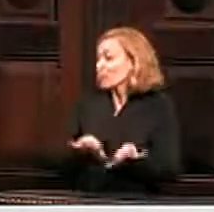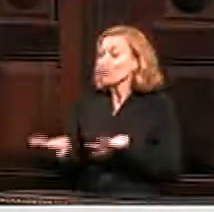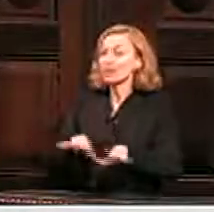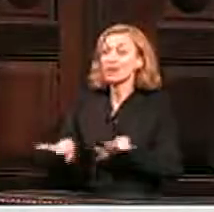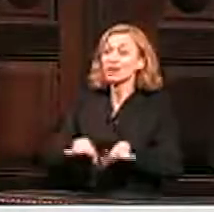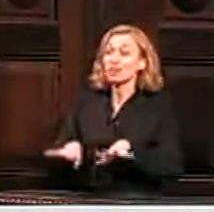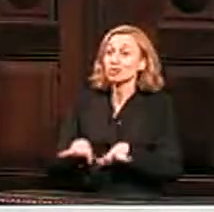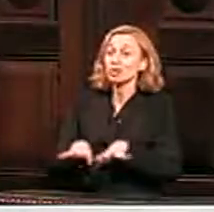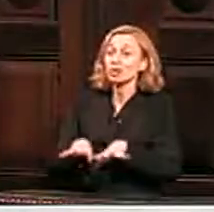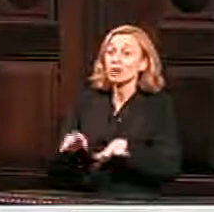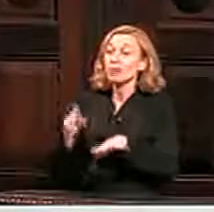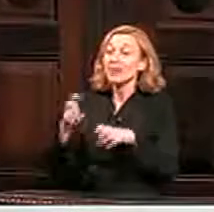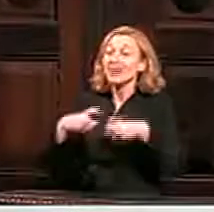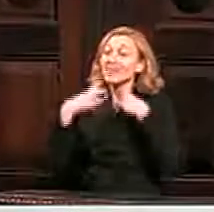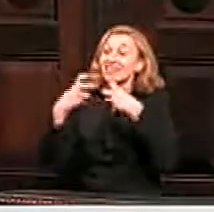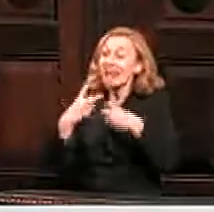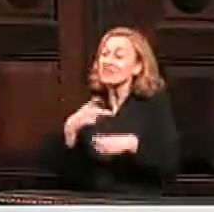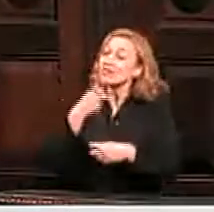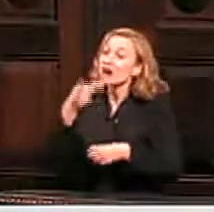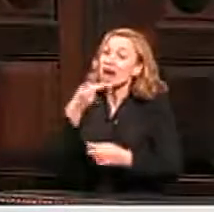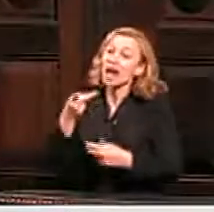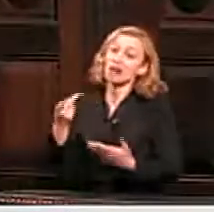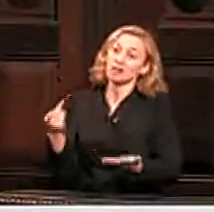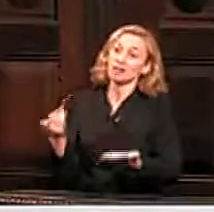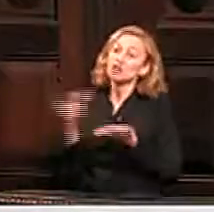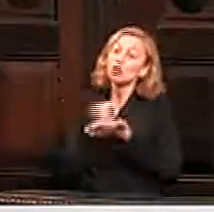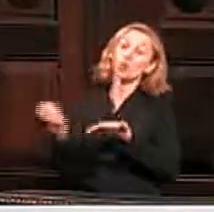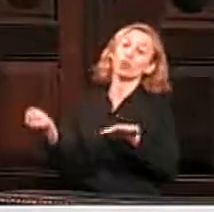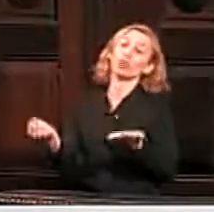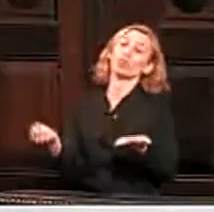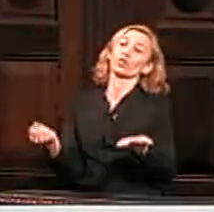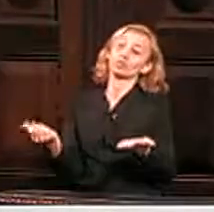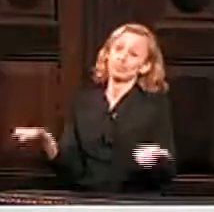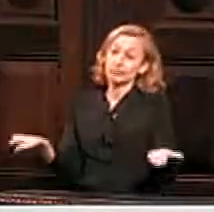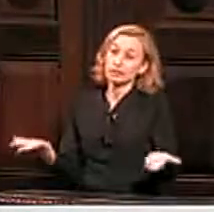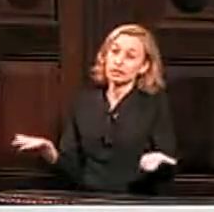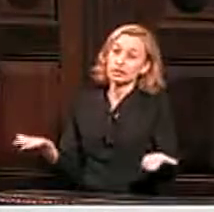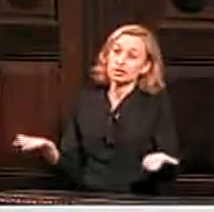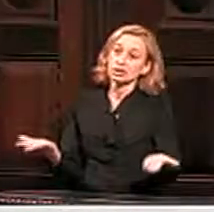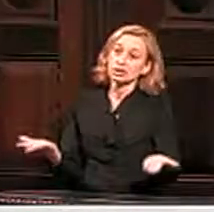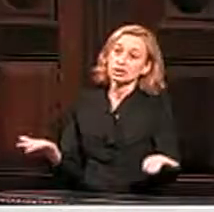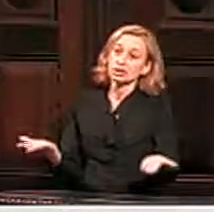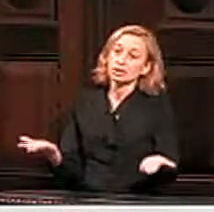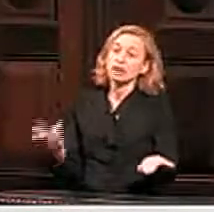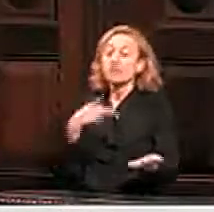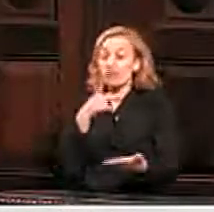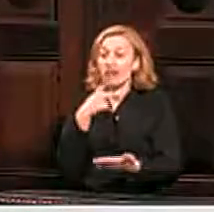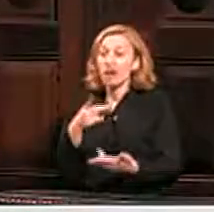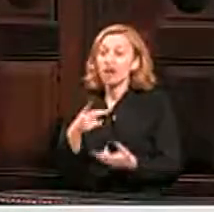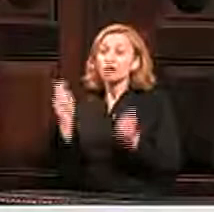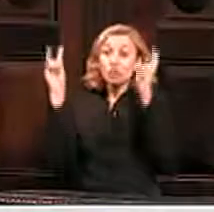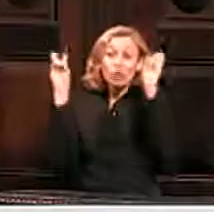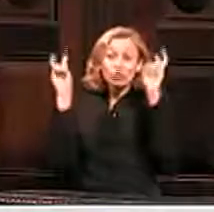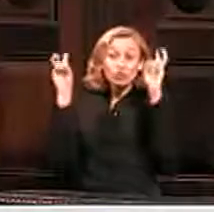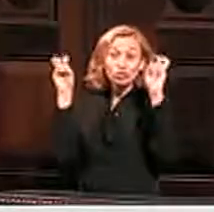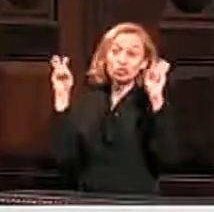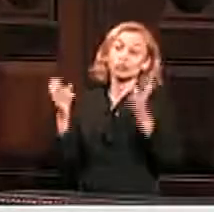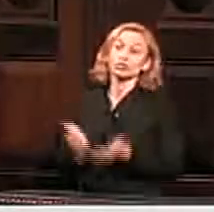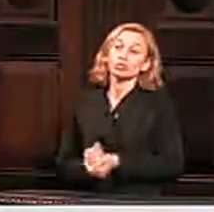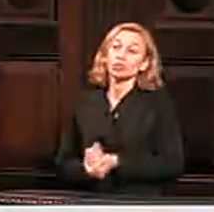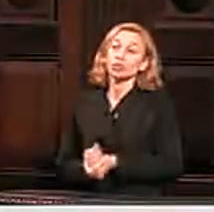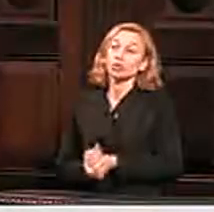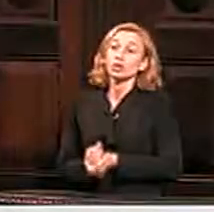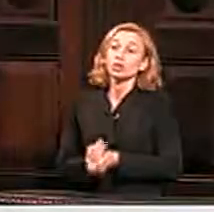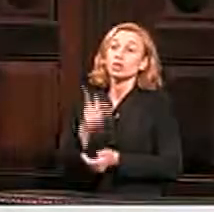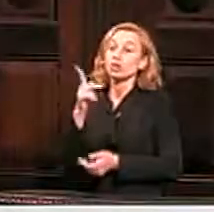parada, e isto daí resultou inclusive no desabastecimento de produtos que são